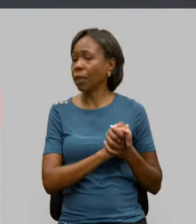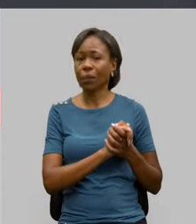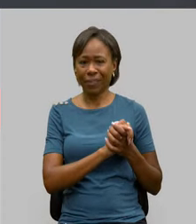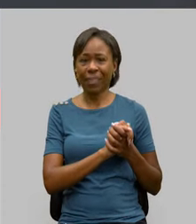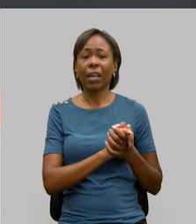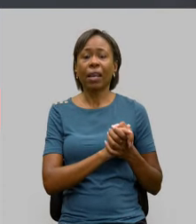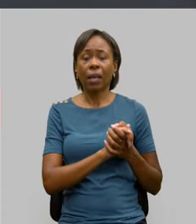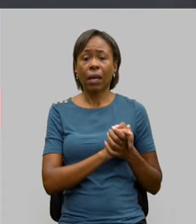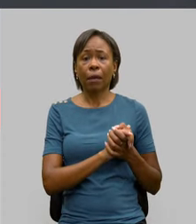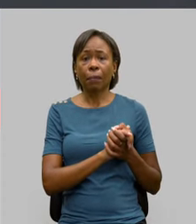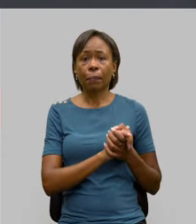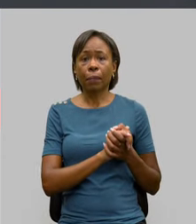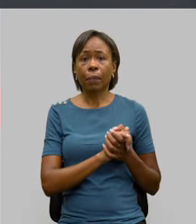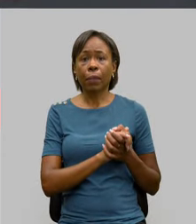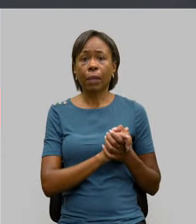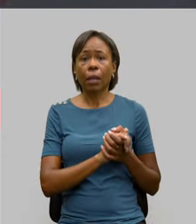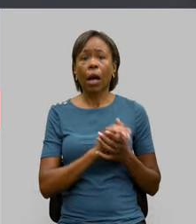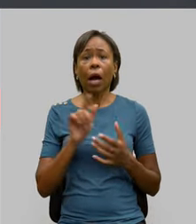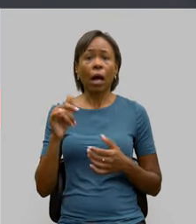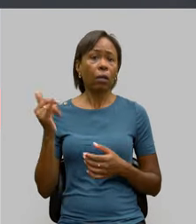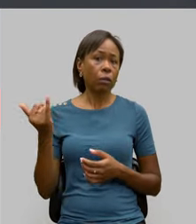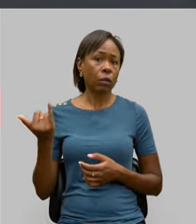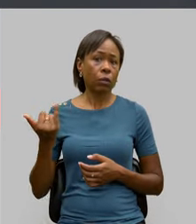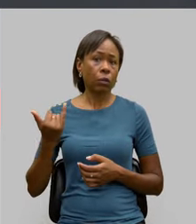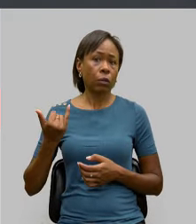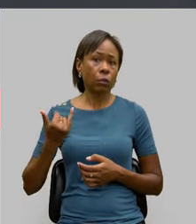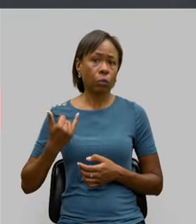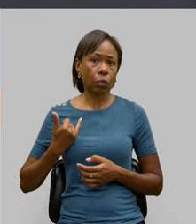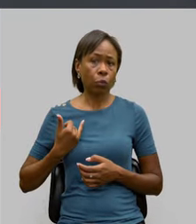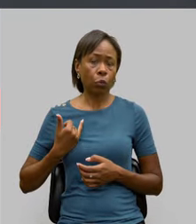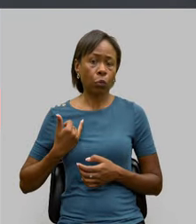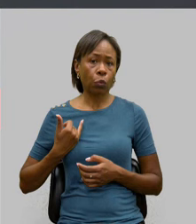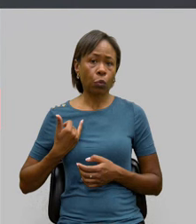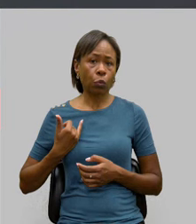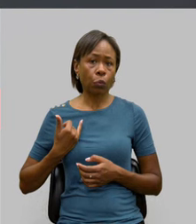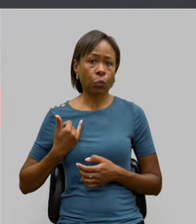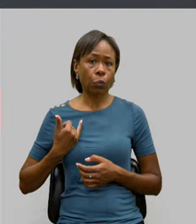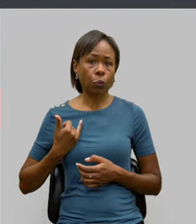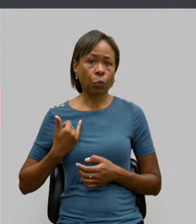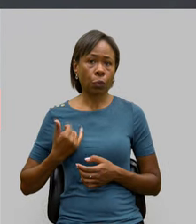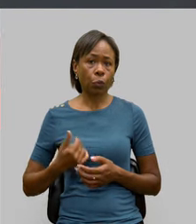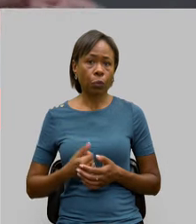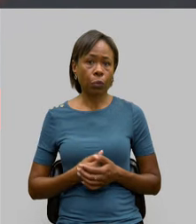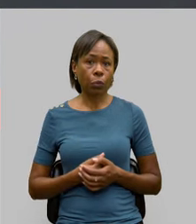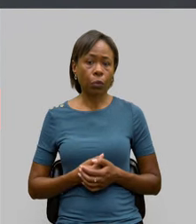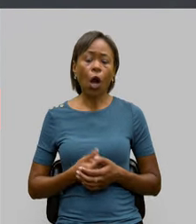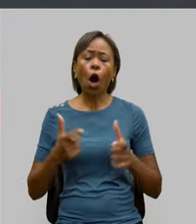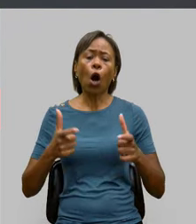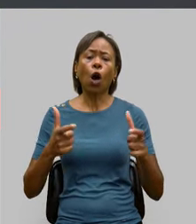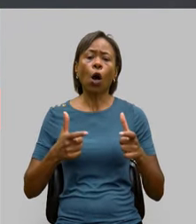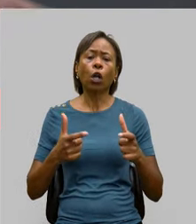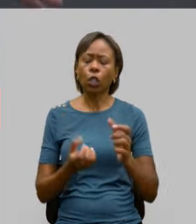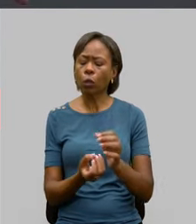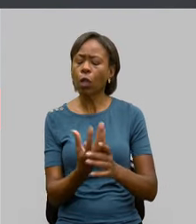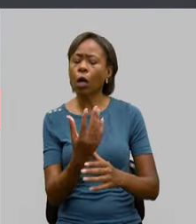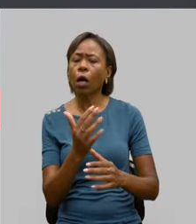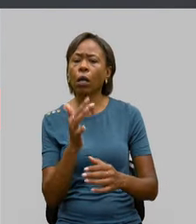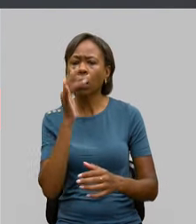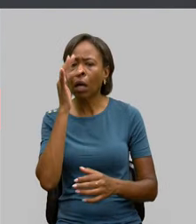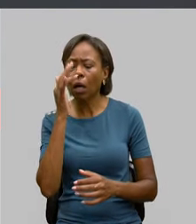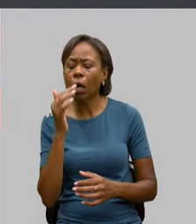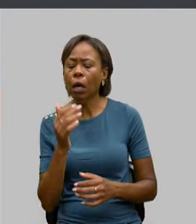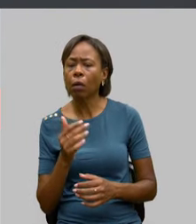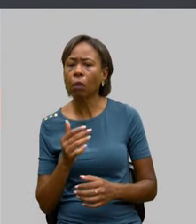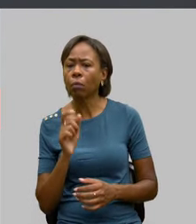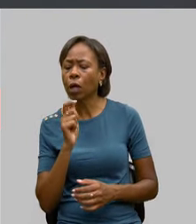olha eu eu quero que você abre o o cultivo abr o cultivo ele andou em toda a minha casa